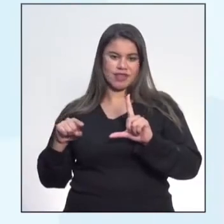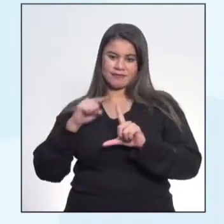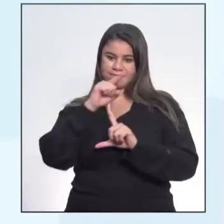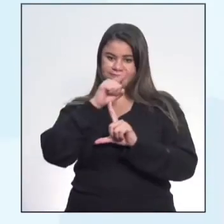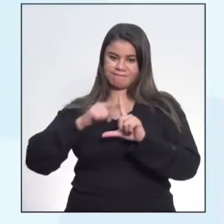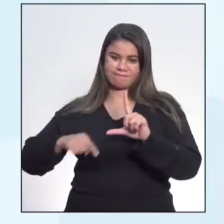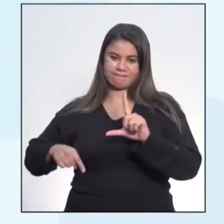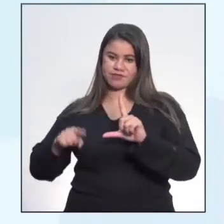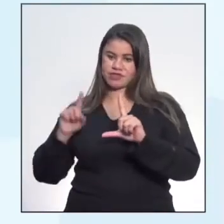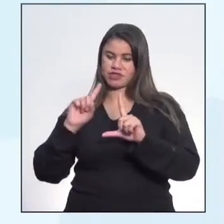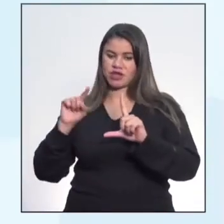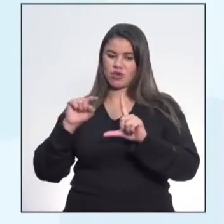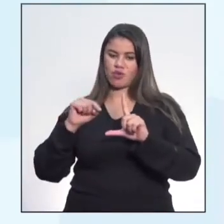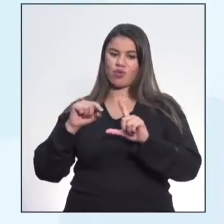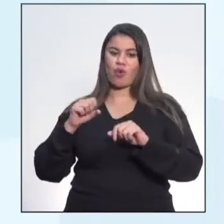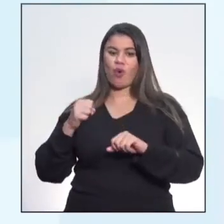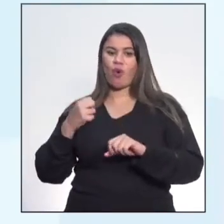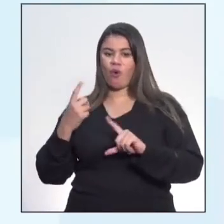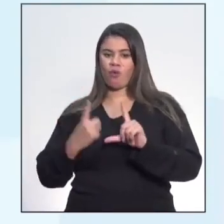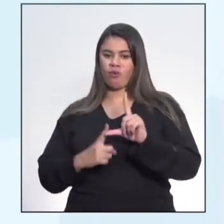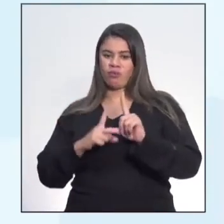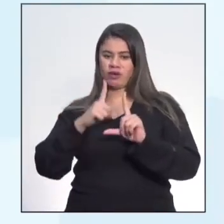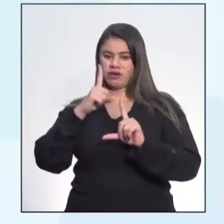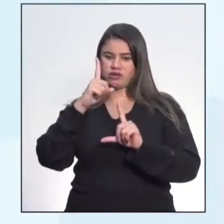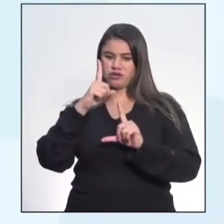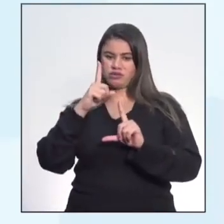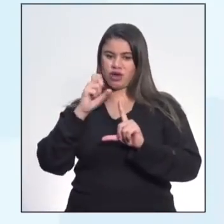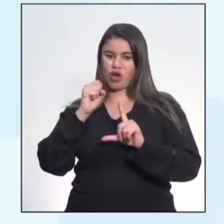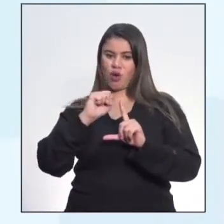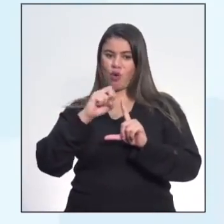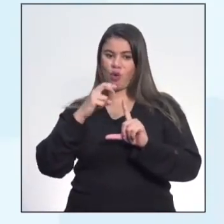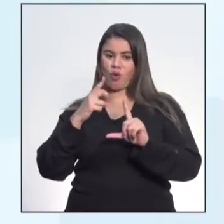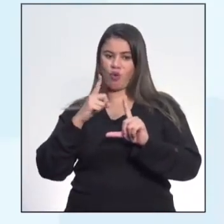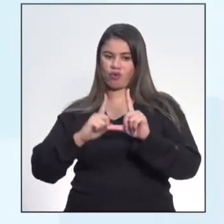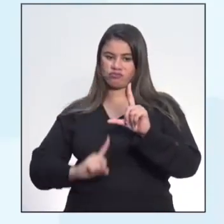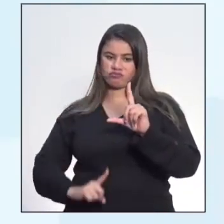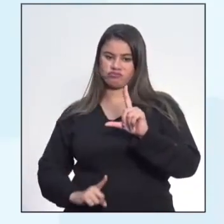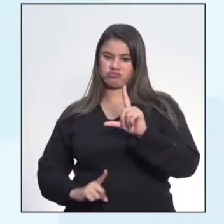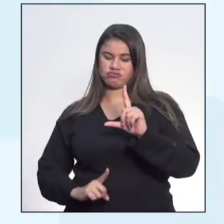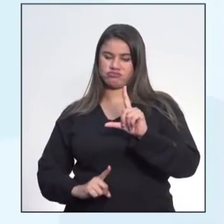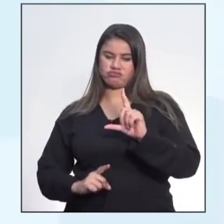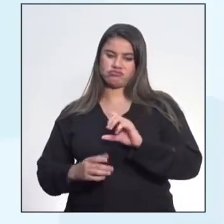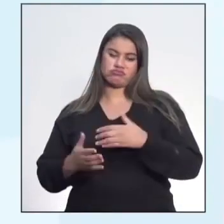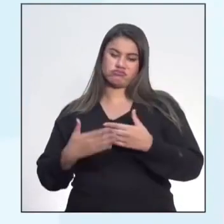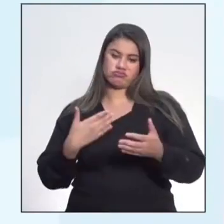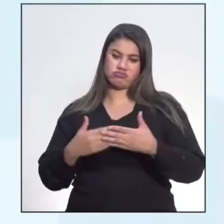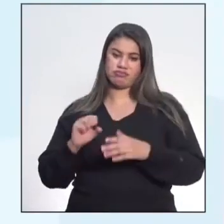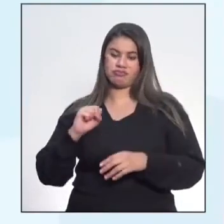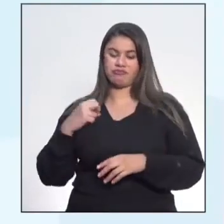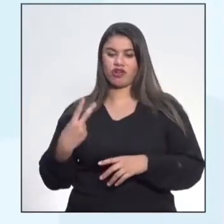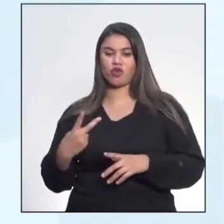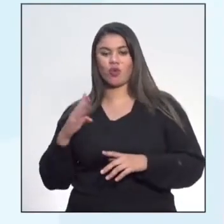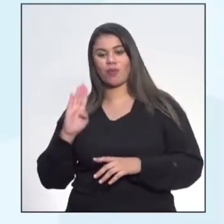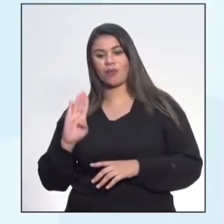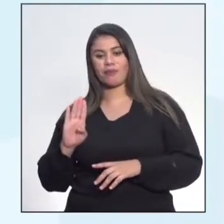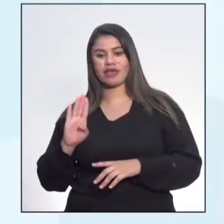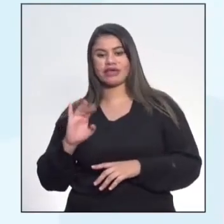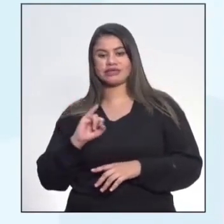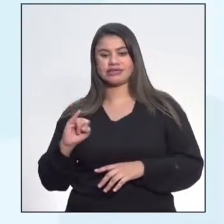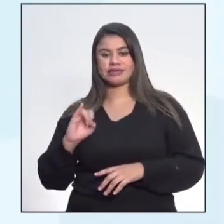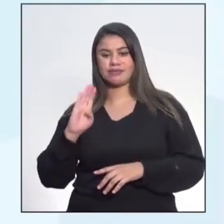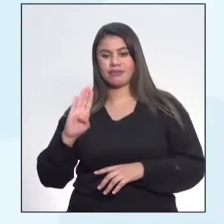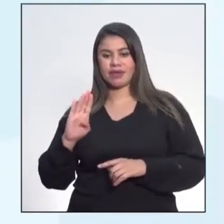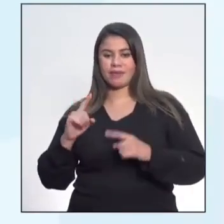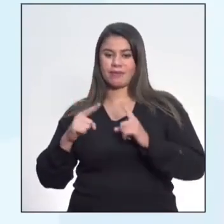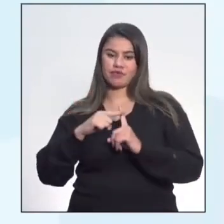x. Ou ela vai ser para cima do eixo x, ou ela vai ser para baixo do eixo x. Vai depender do valor do b. Se o b for um número